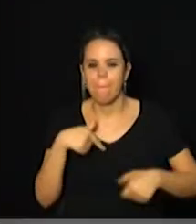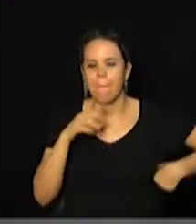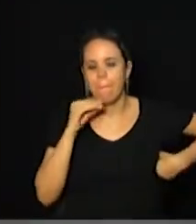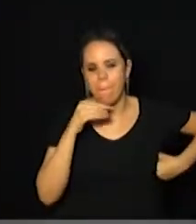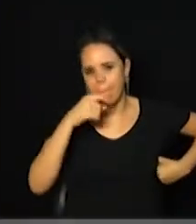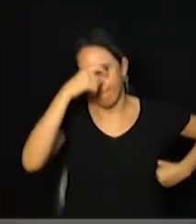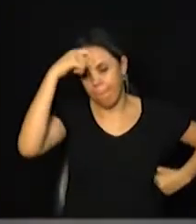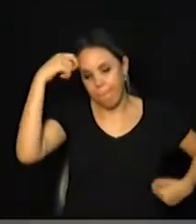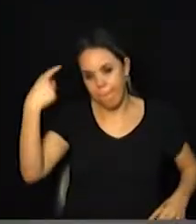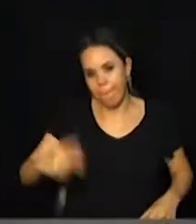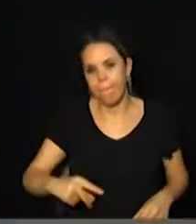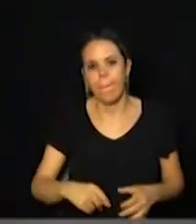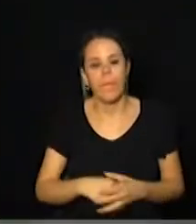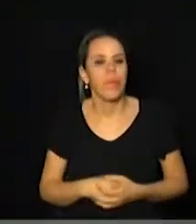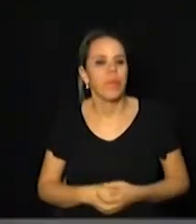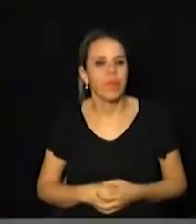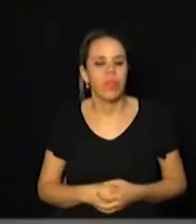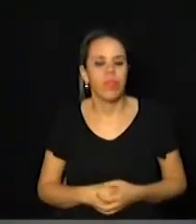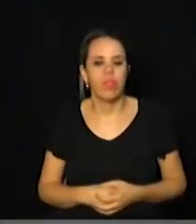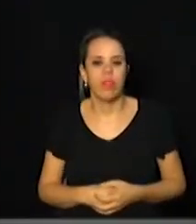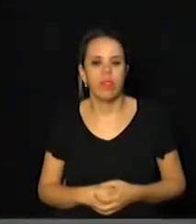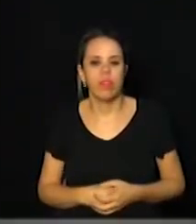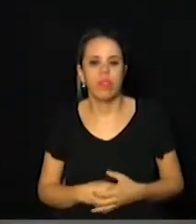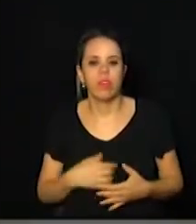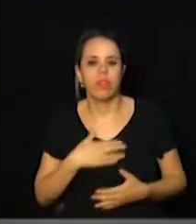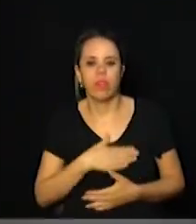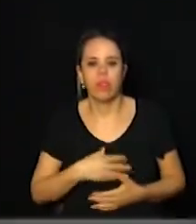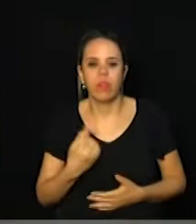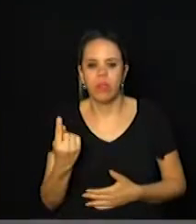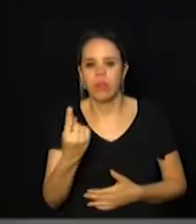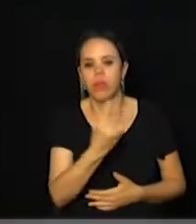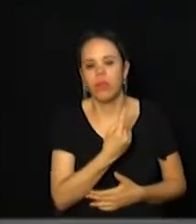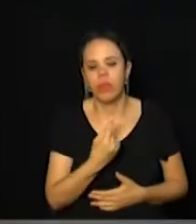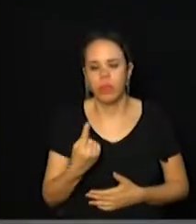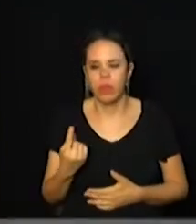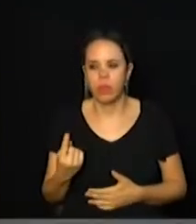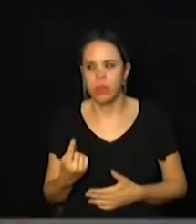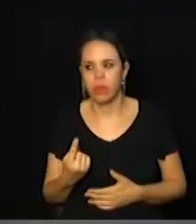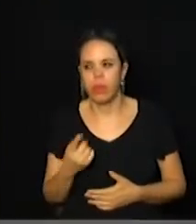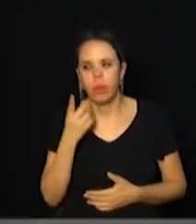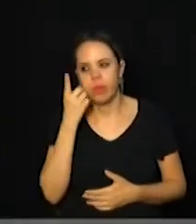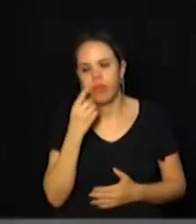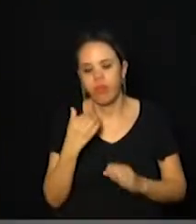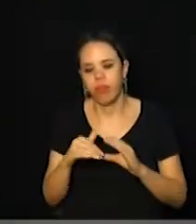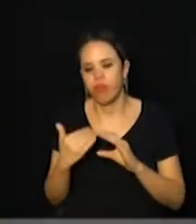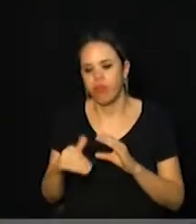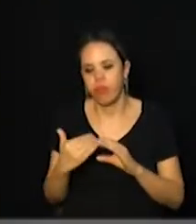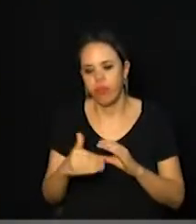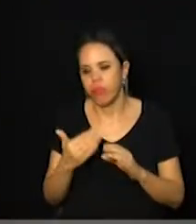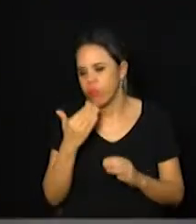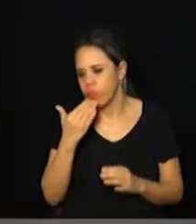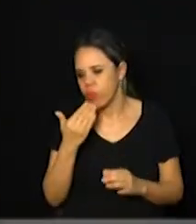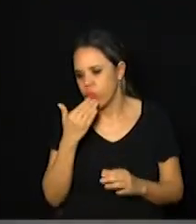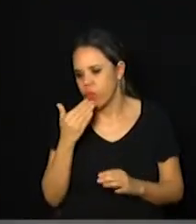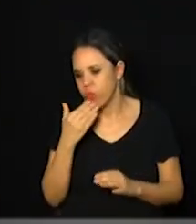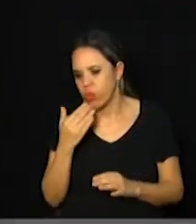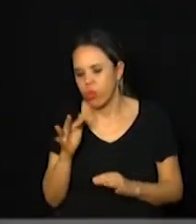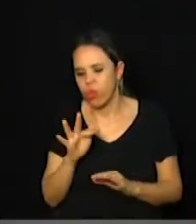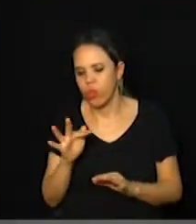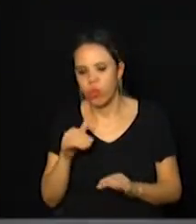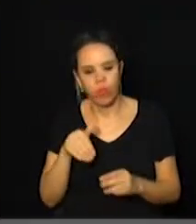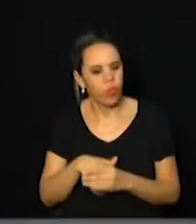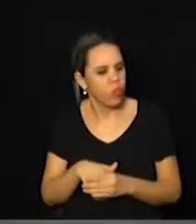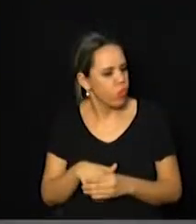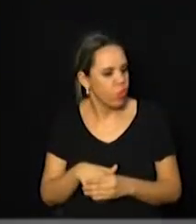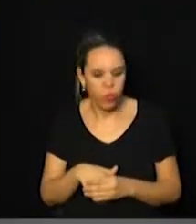que dando suor Então é isso eu eu gostaria de cada um E caminhasse precipitados aí um pedido formal para que ele não